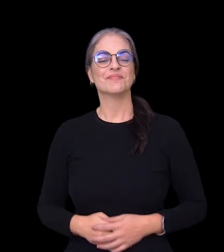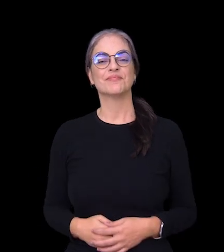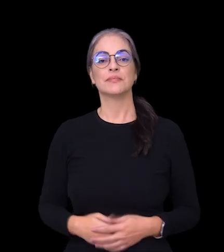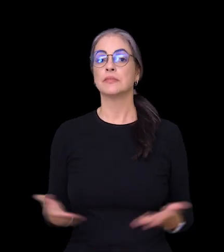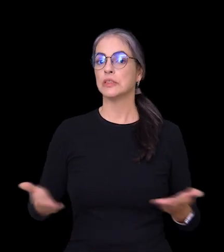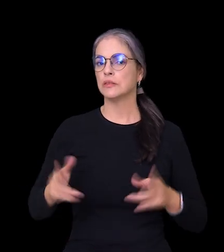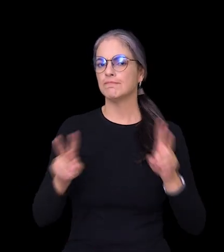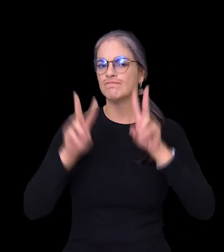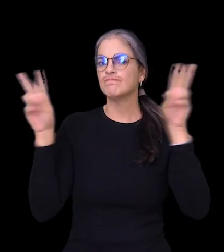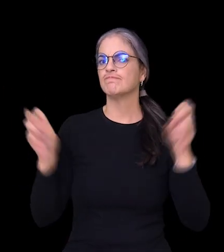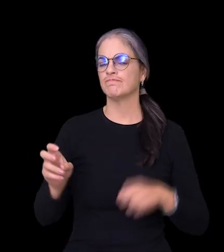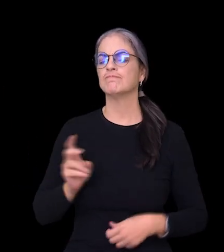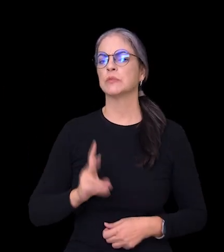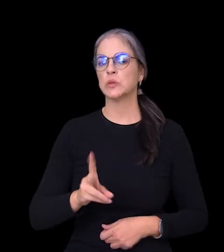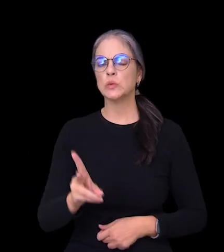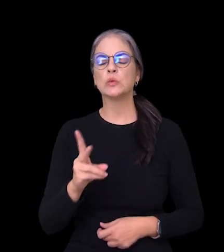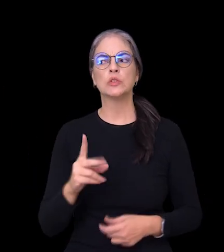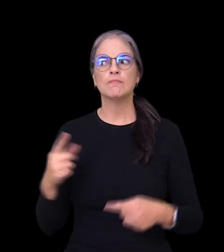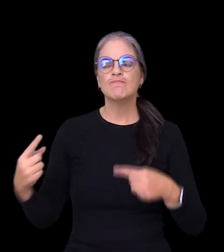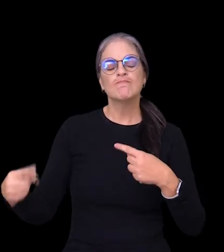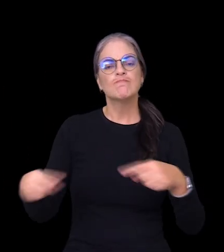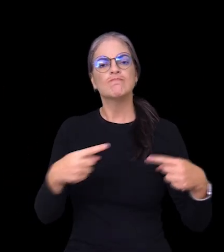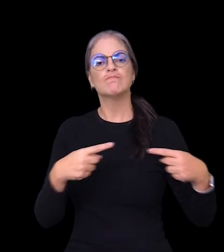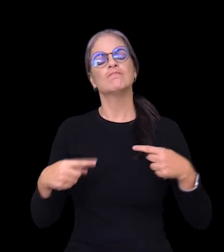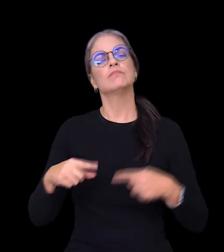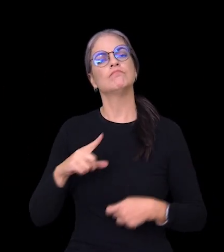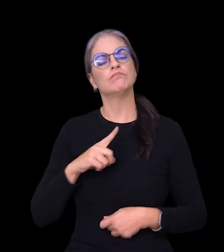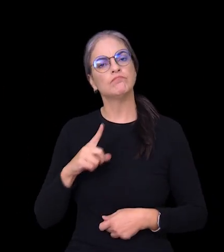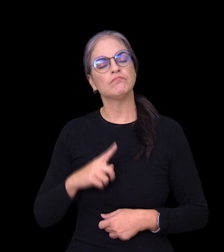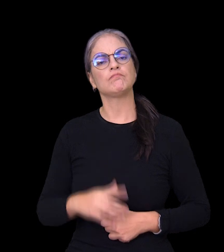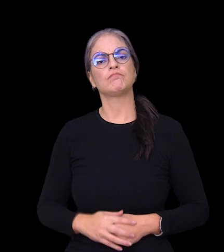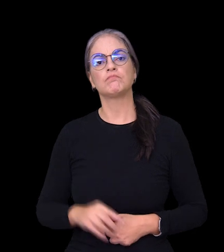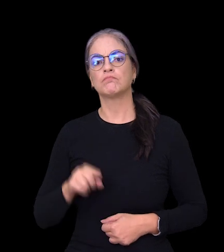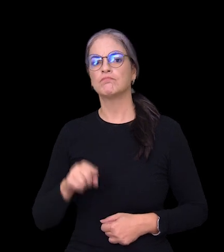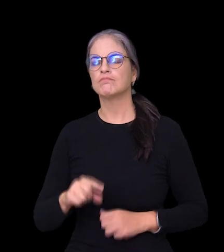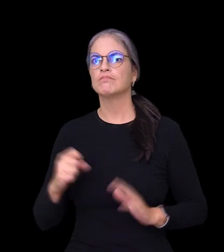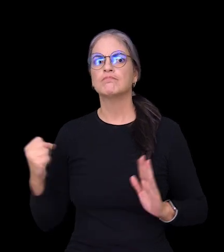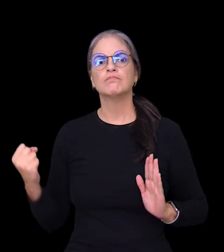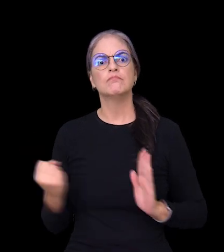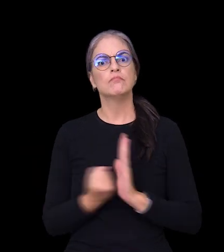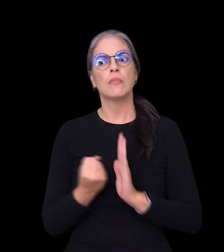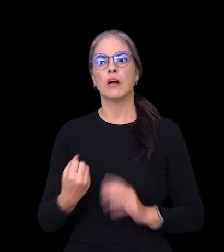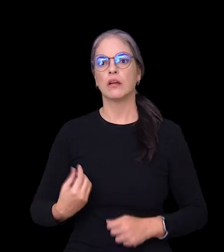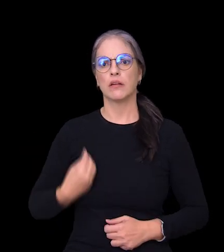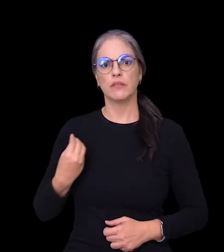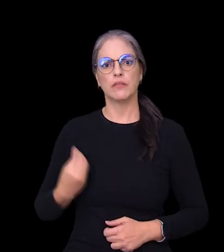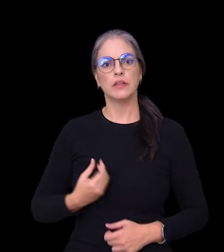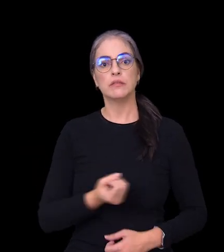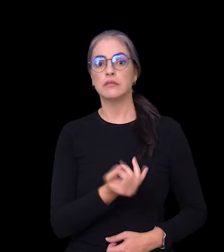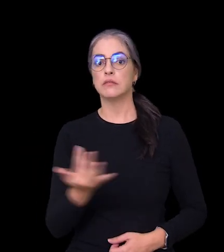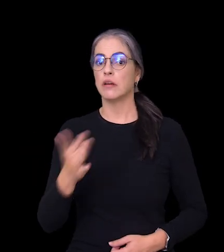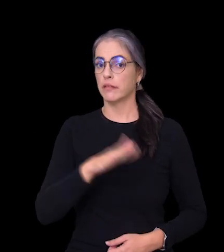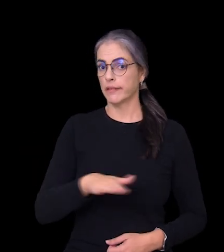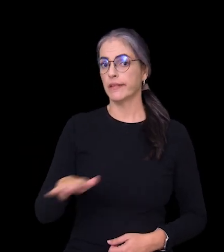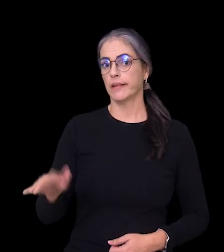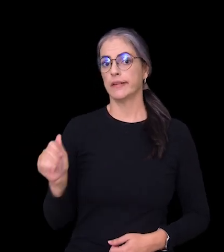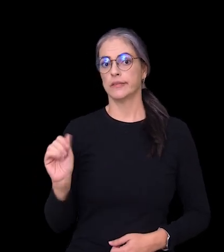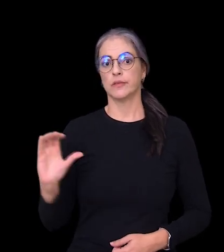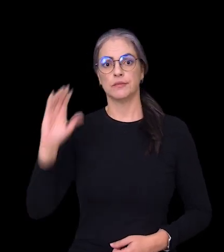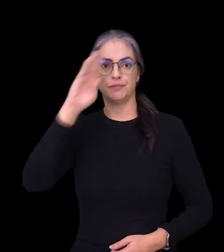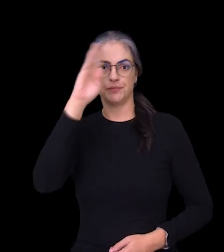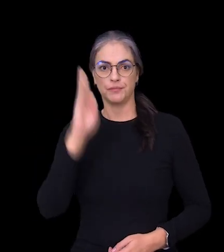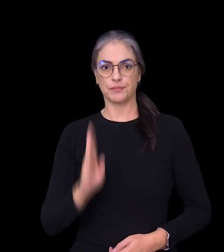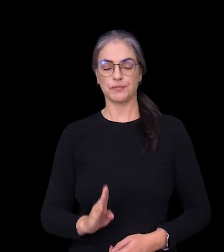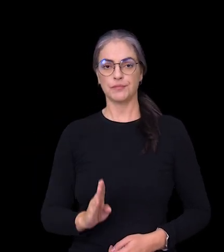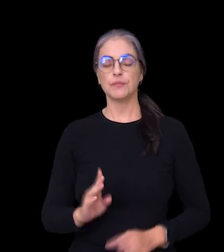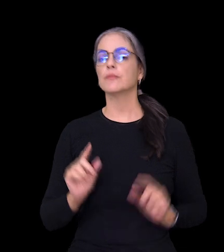tema que continua a gerar muitas discussões e que impacta diretamente a vida de milhares de crianças e adolescentes no país.